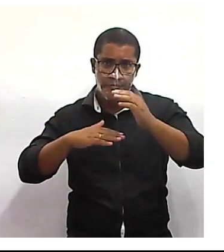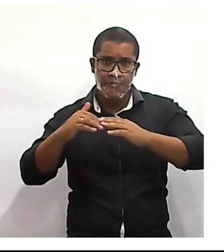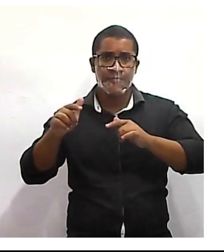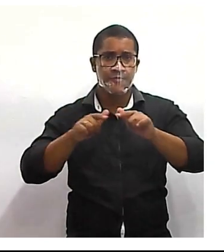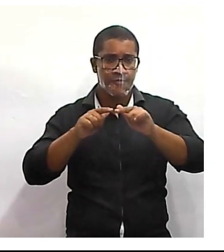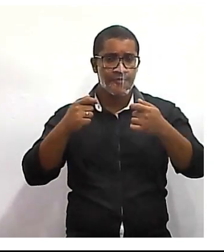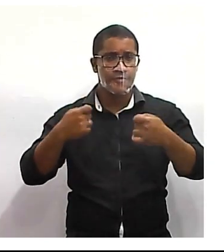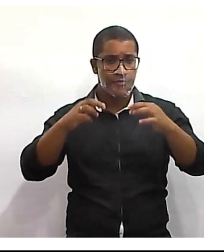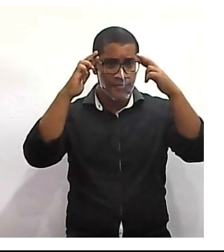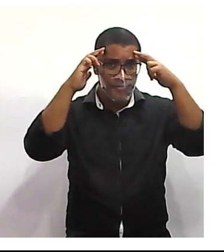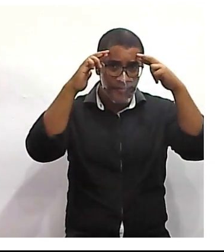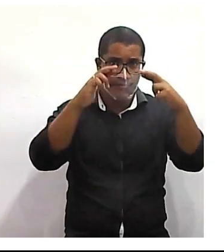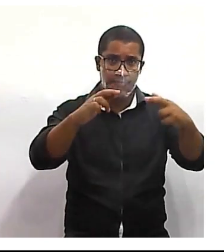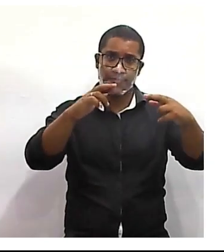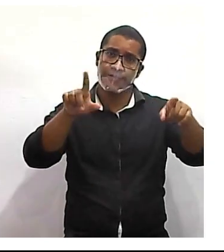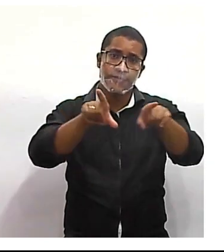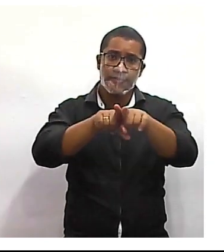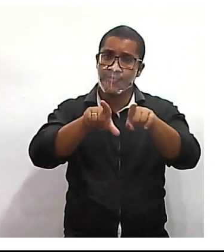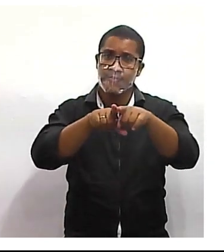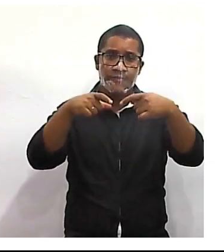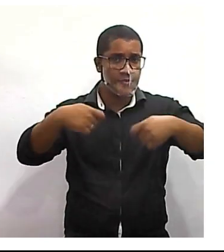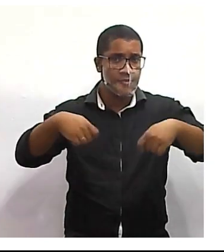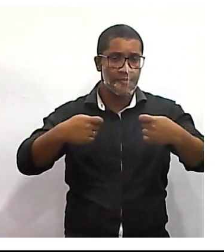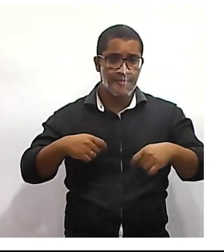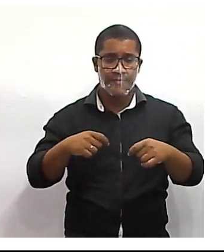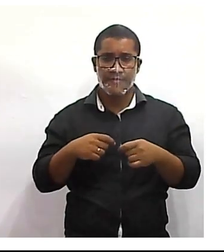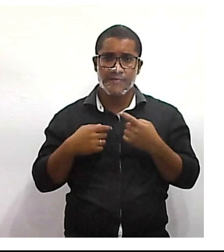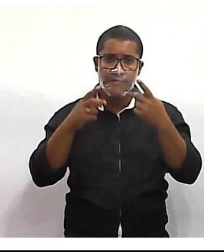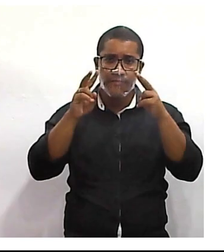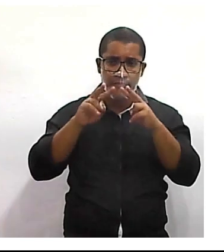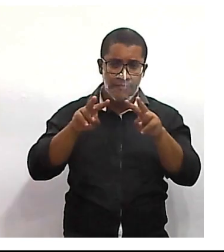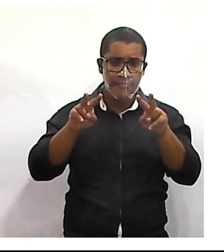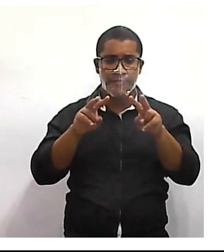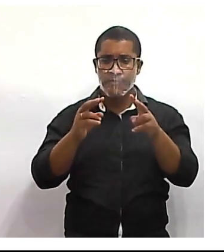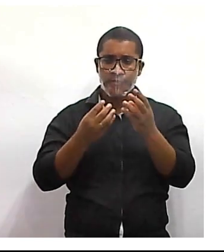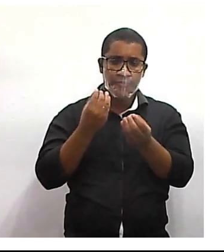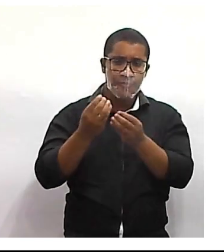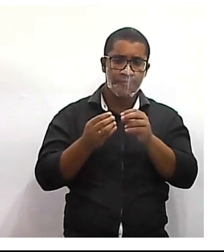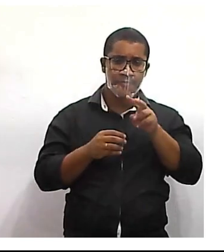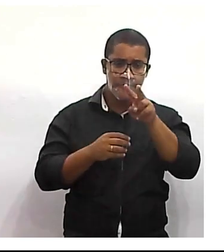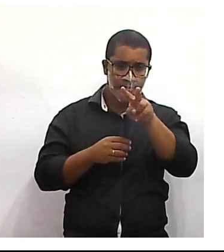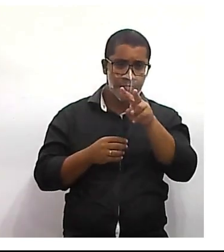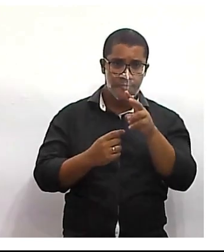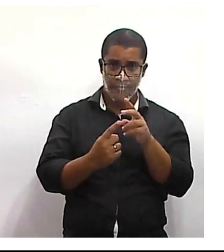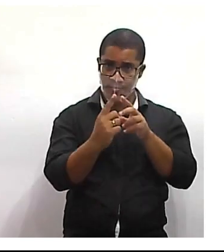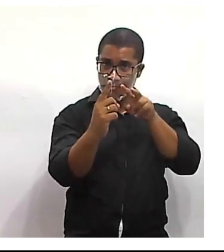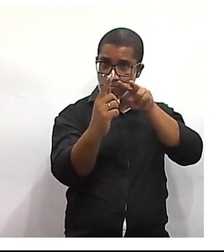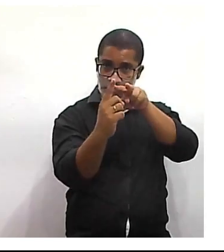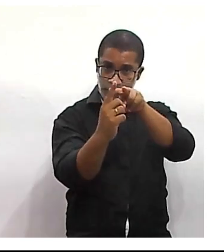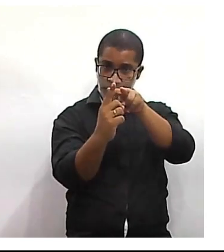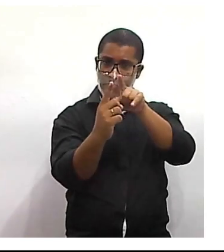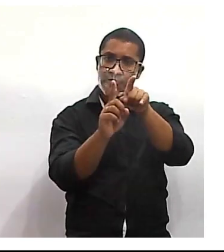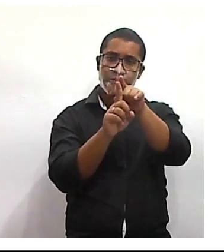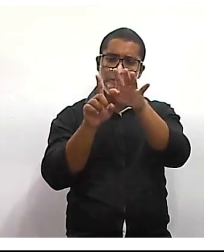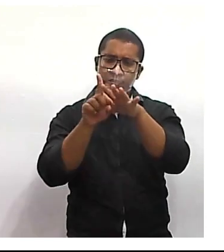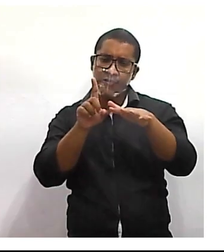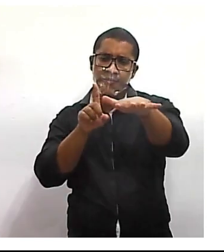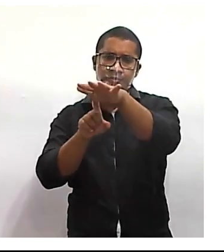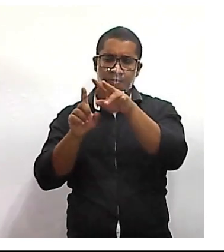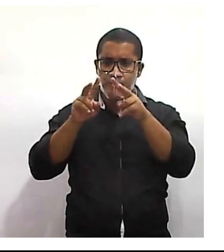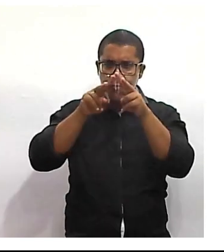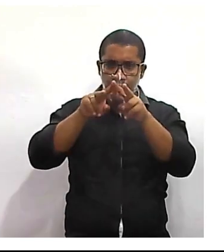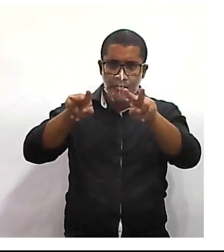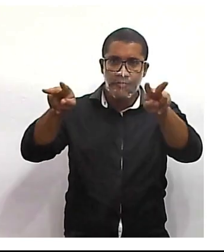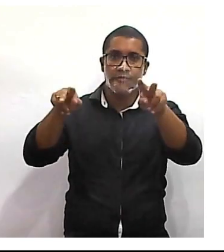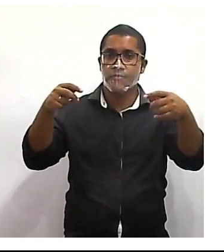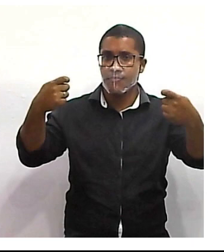algo, isso, respeito, esse olhar, né, para o individual e para o coletivo. Exatamente. Outro